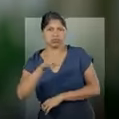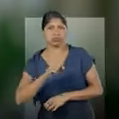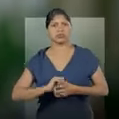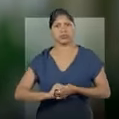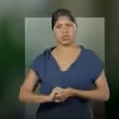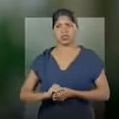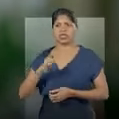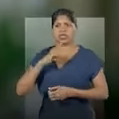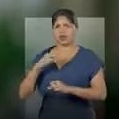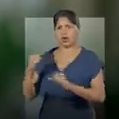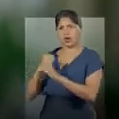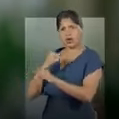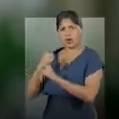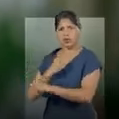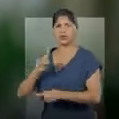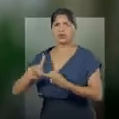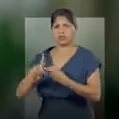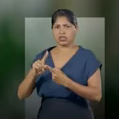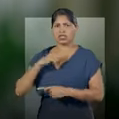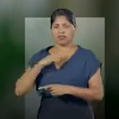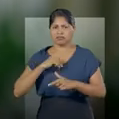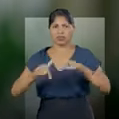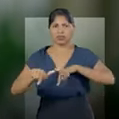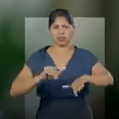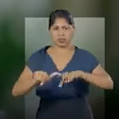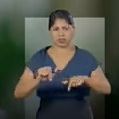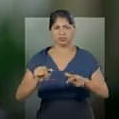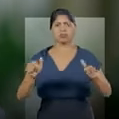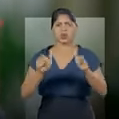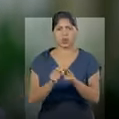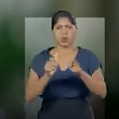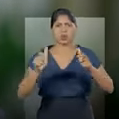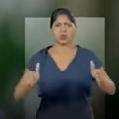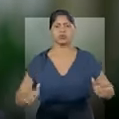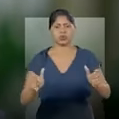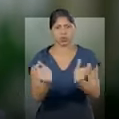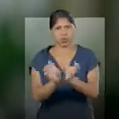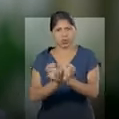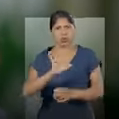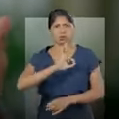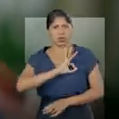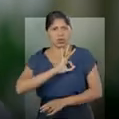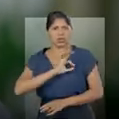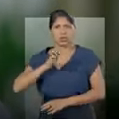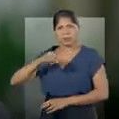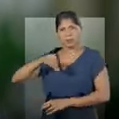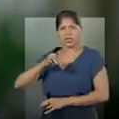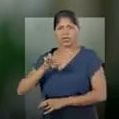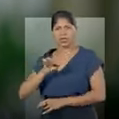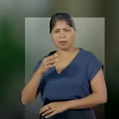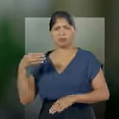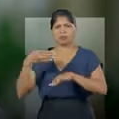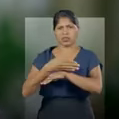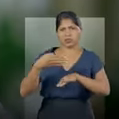segura. Além das obras, também os serviços. Ampliação do efetivo da Polícia Militar para ter mais presença de